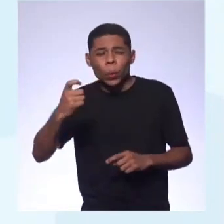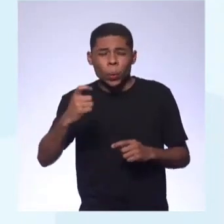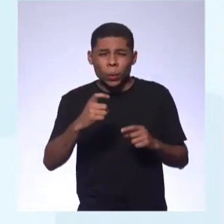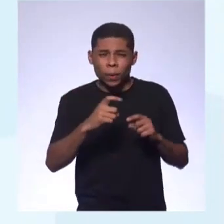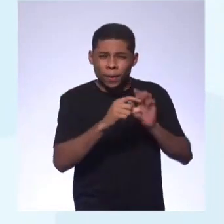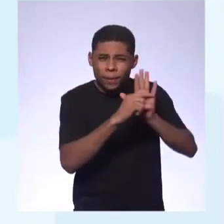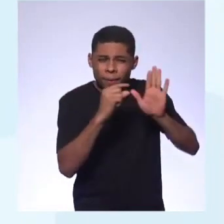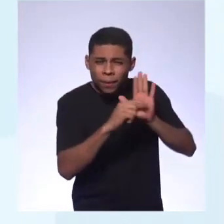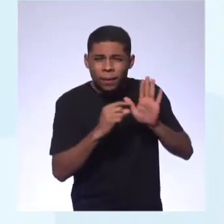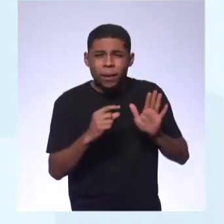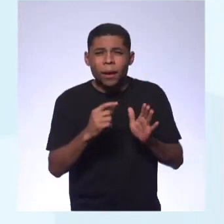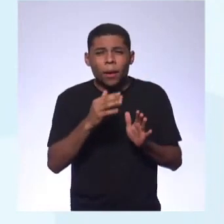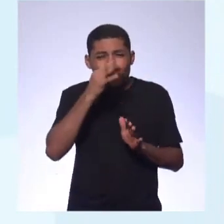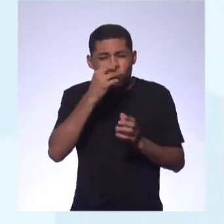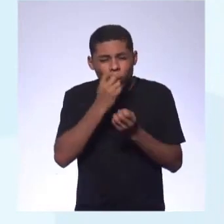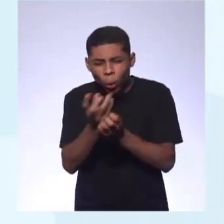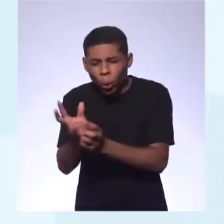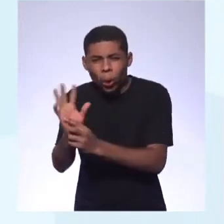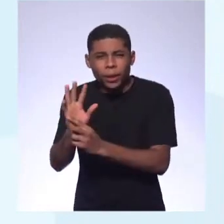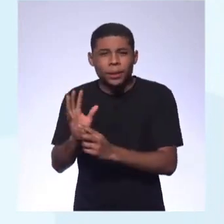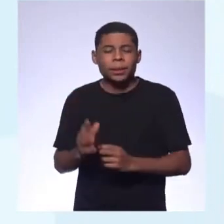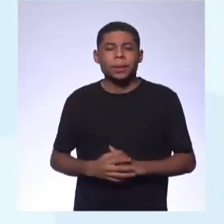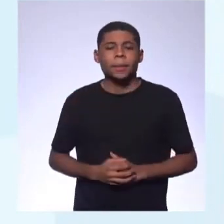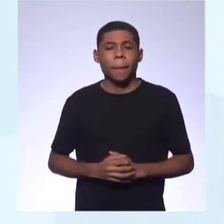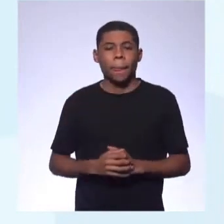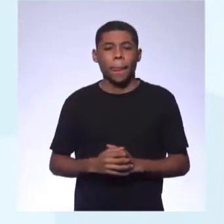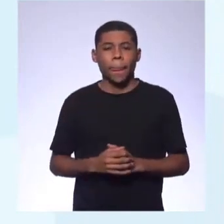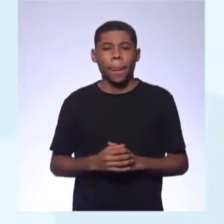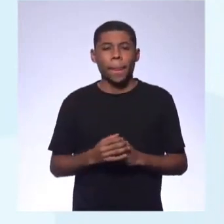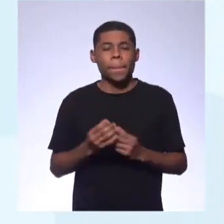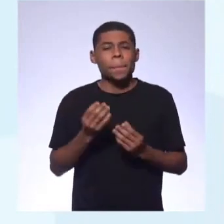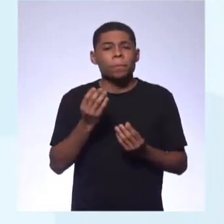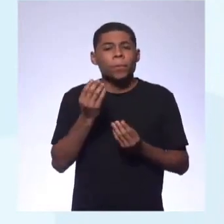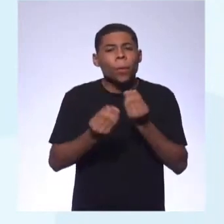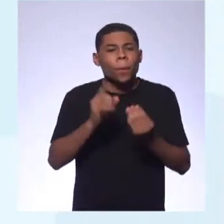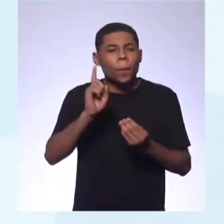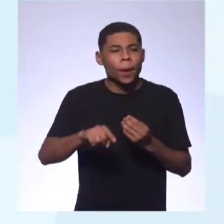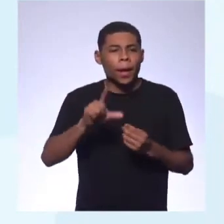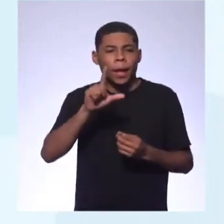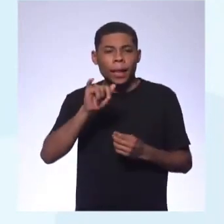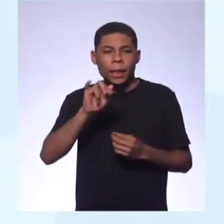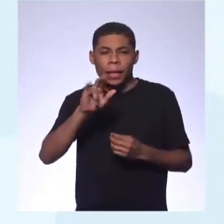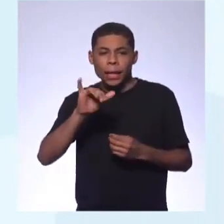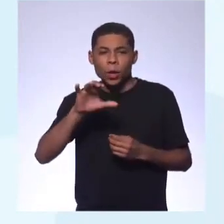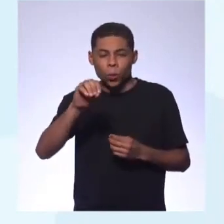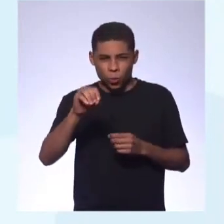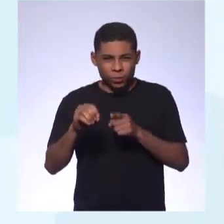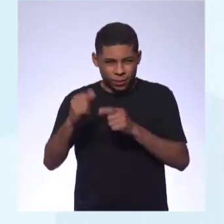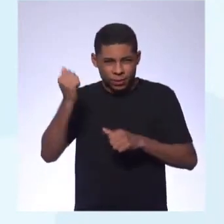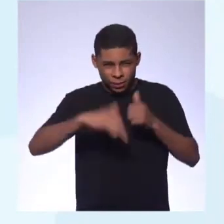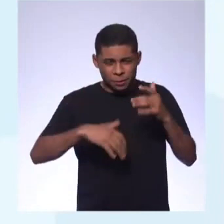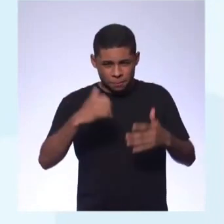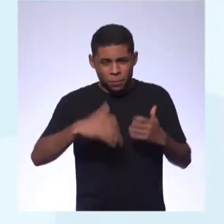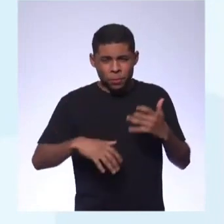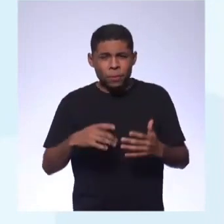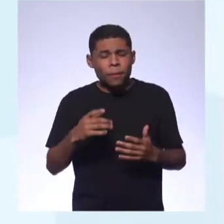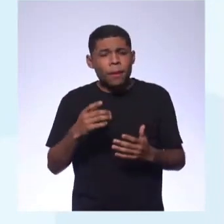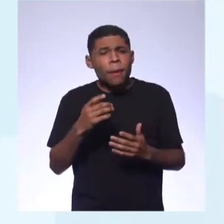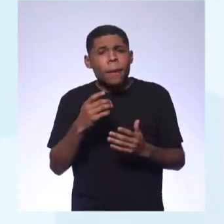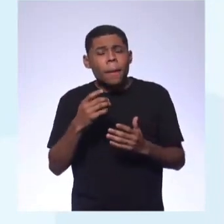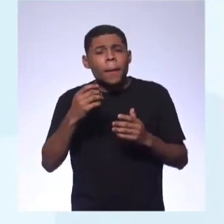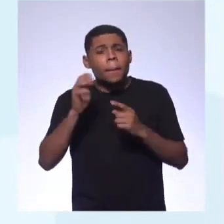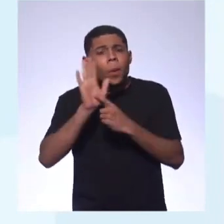versos, flores. Como eu lírico encara a vida